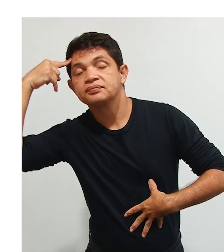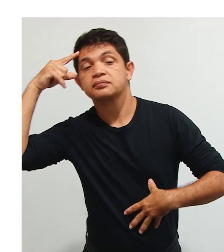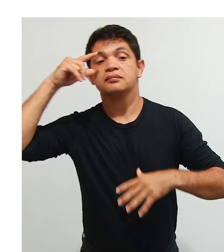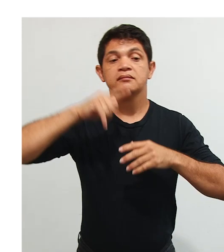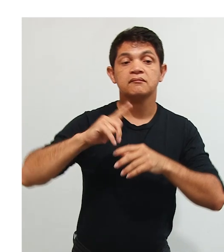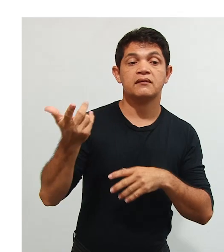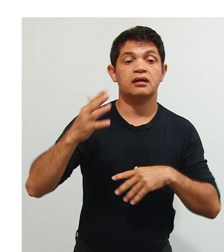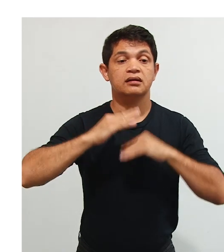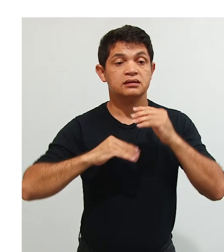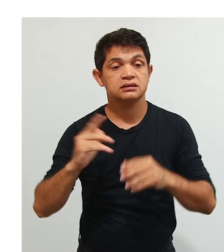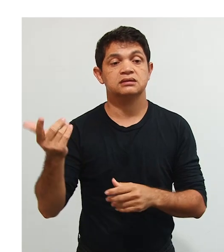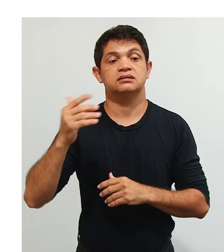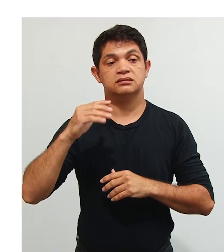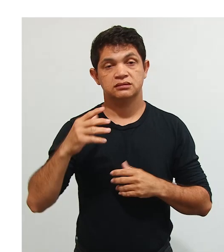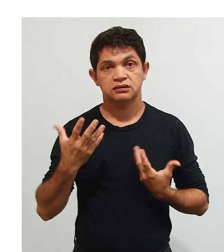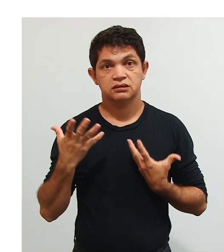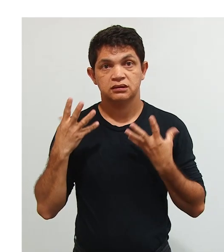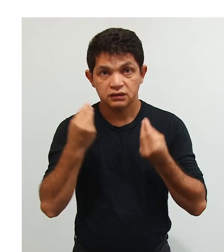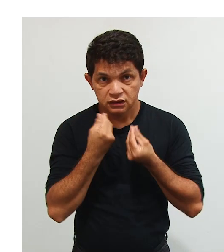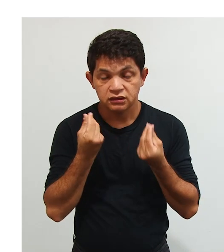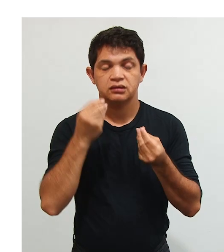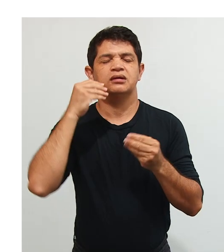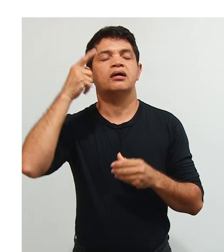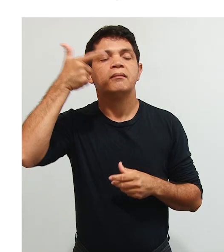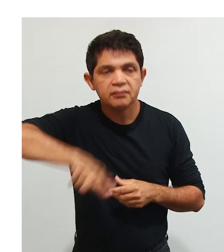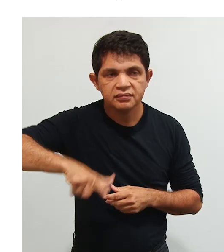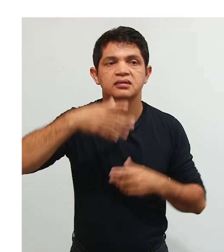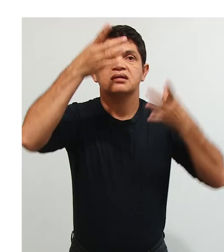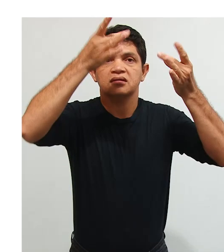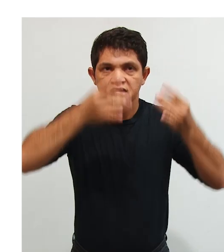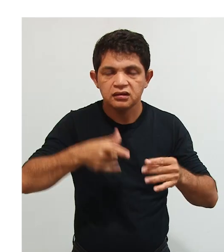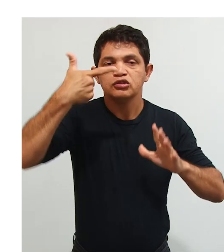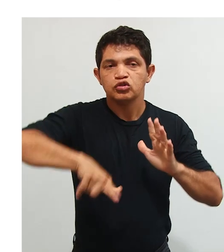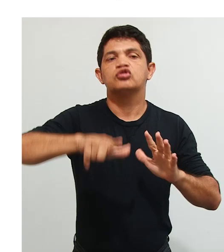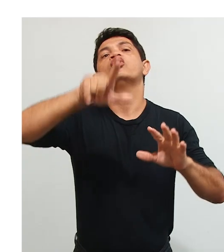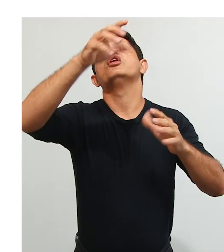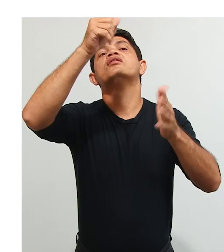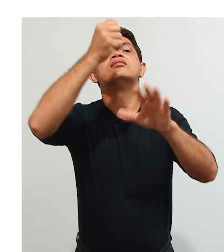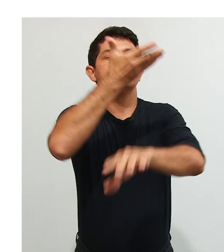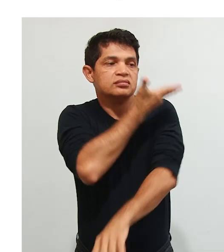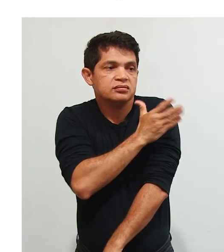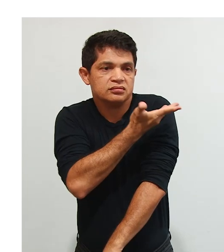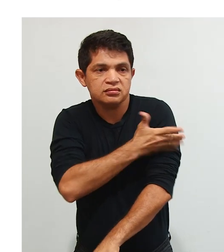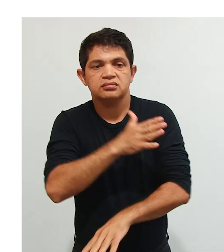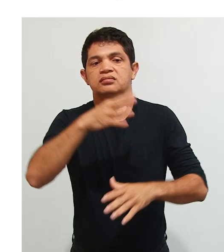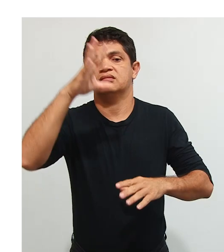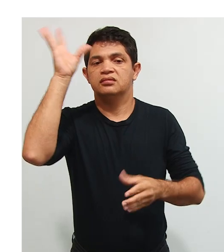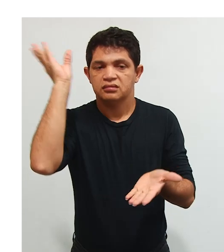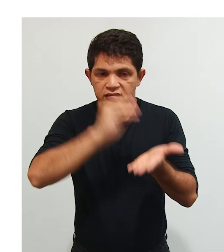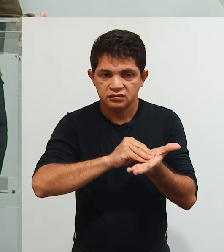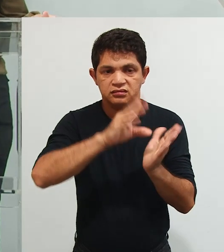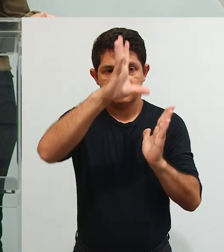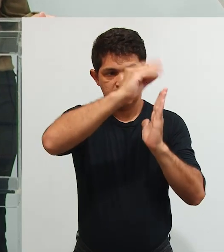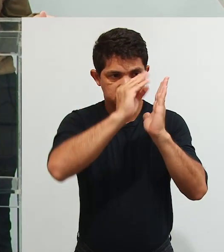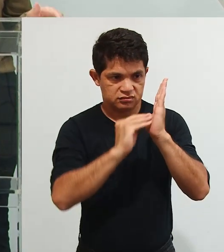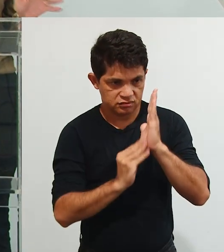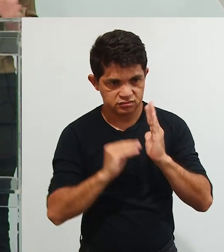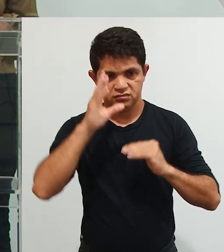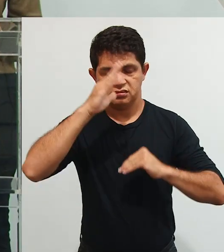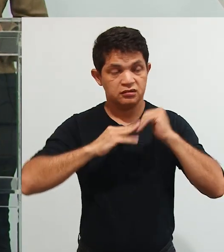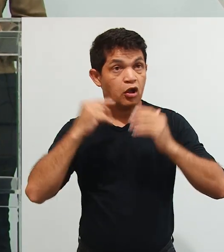de pensamentos, eu vou trazer mais um exercício. Eu quero que vocês, aqui comigo, que